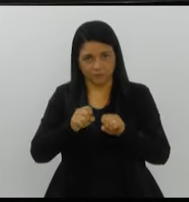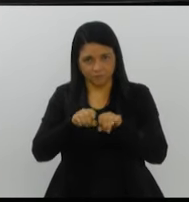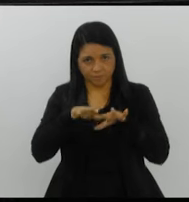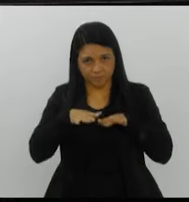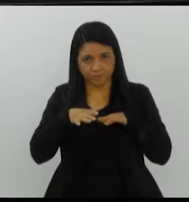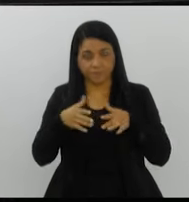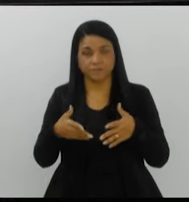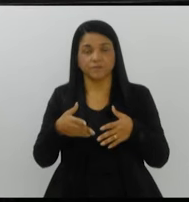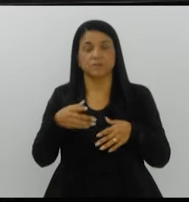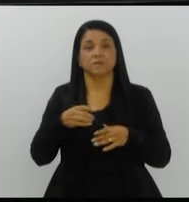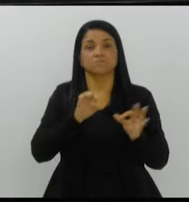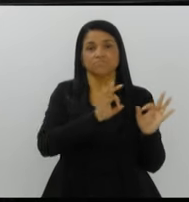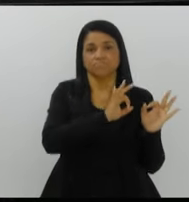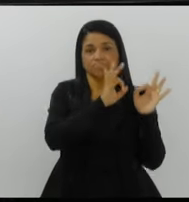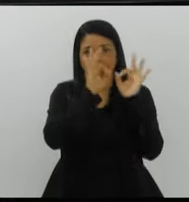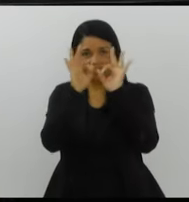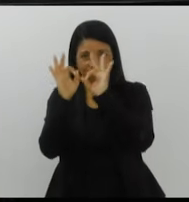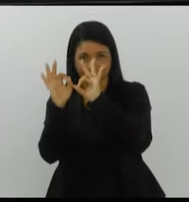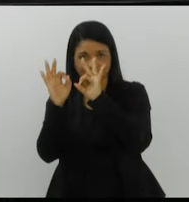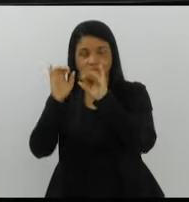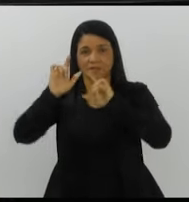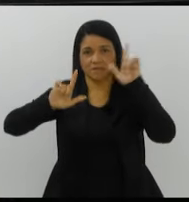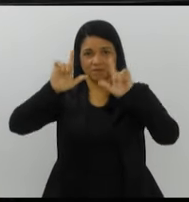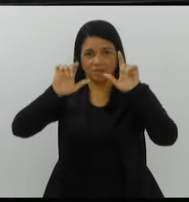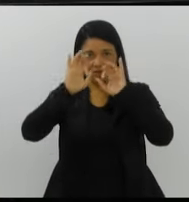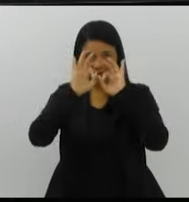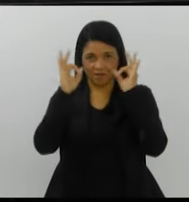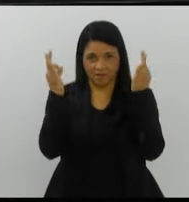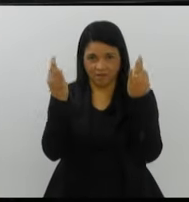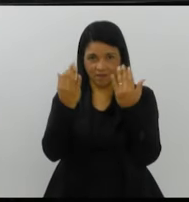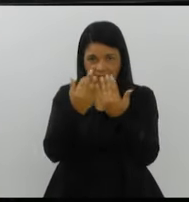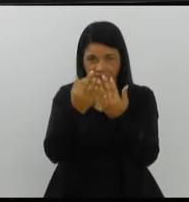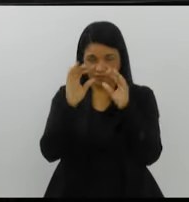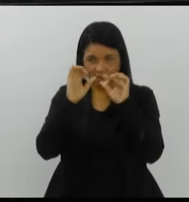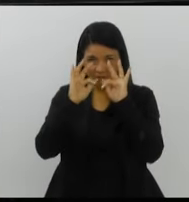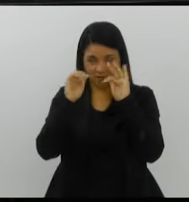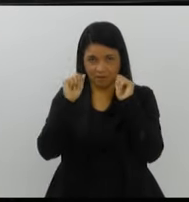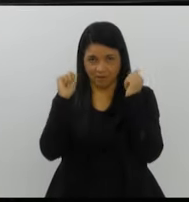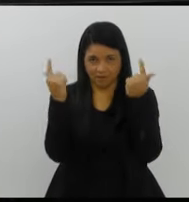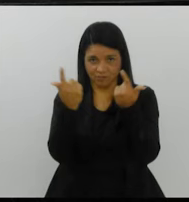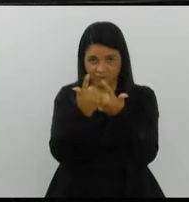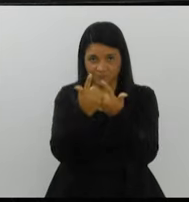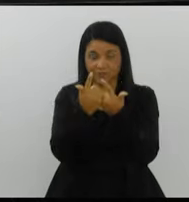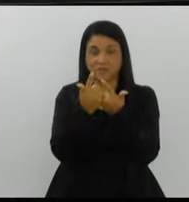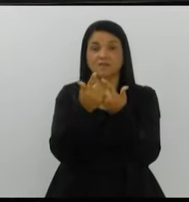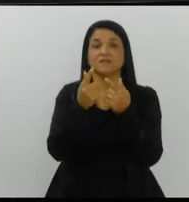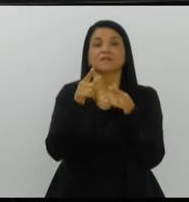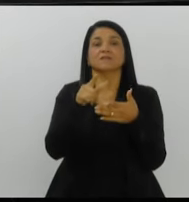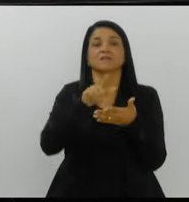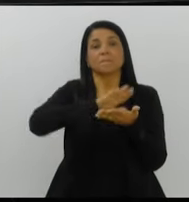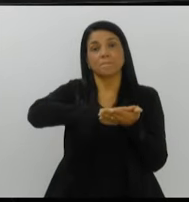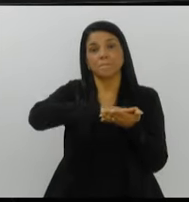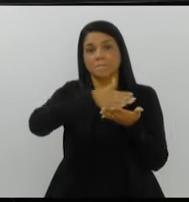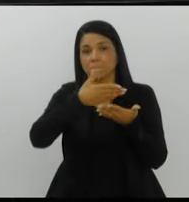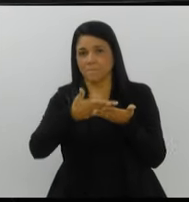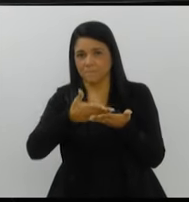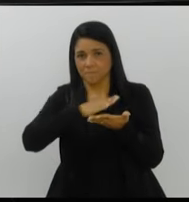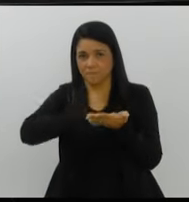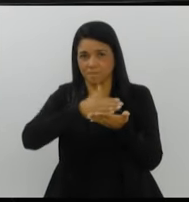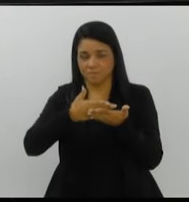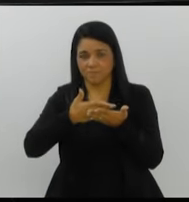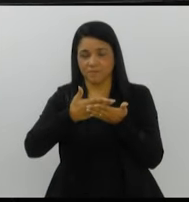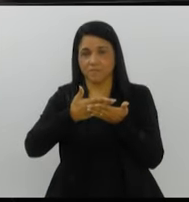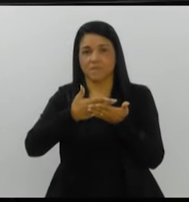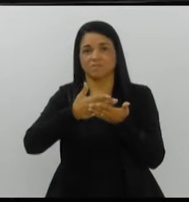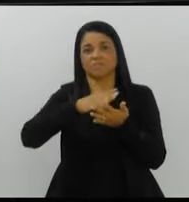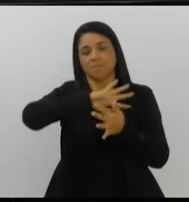senhoras e senhores telespectadores da TV Alerja e senhora intérprete da língua